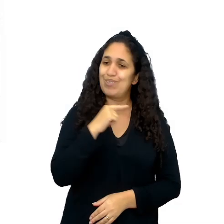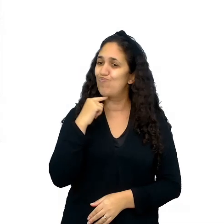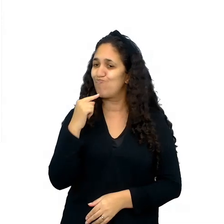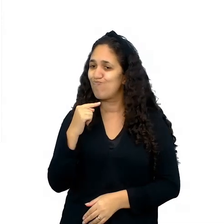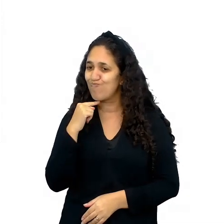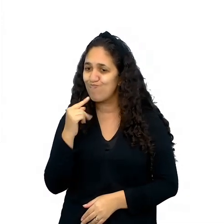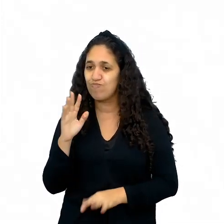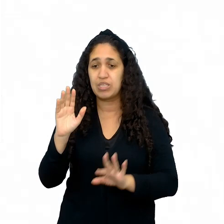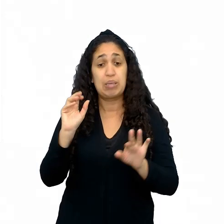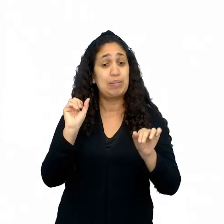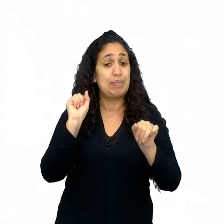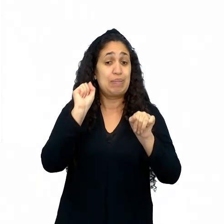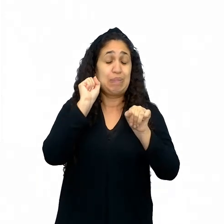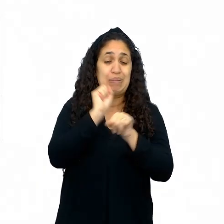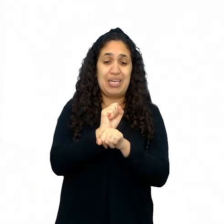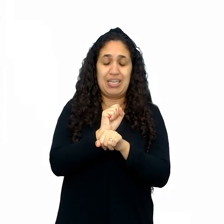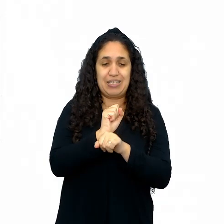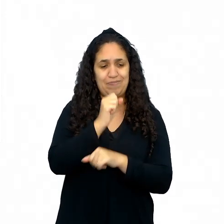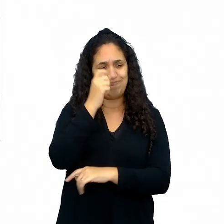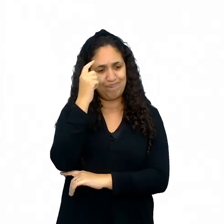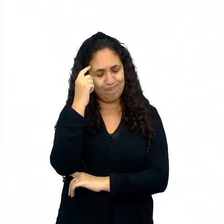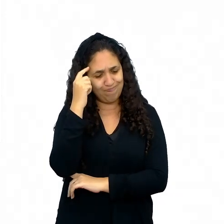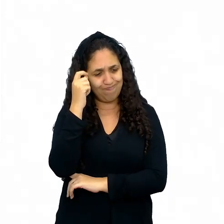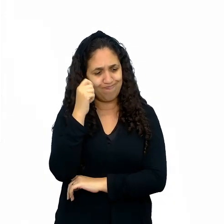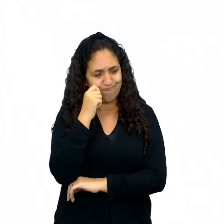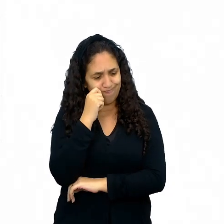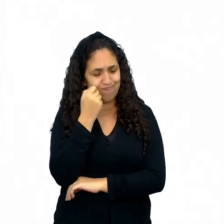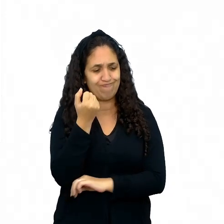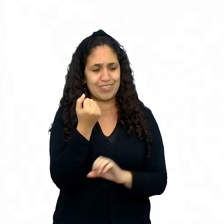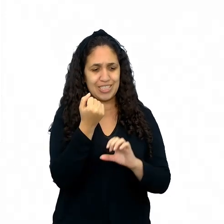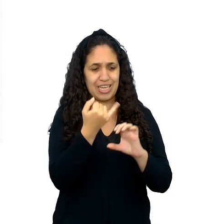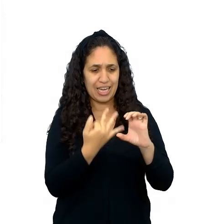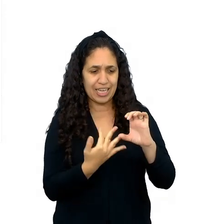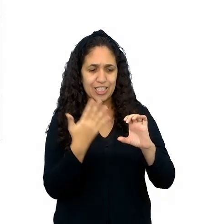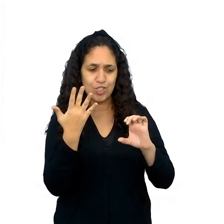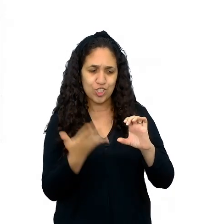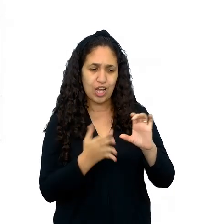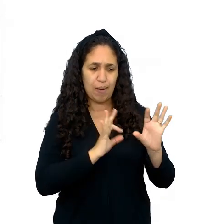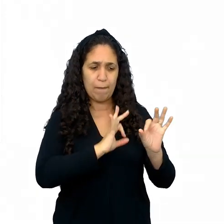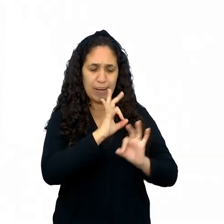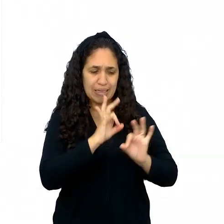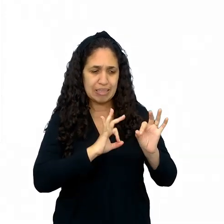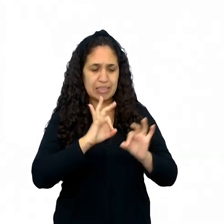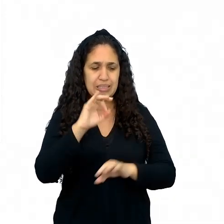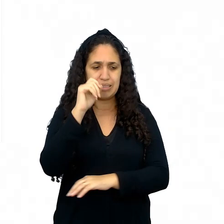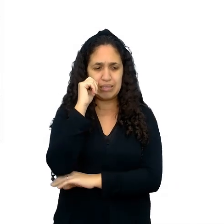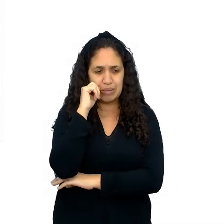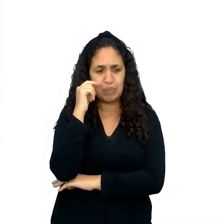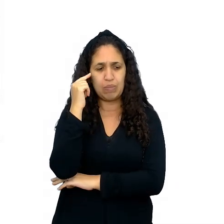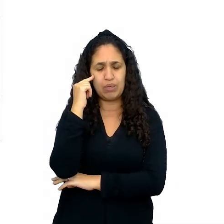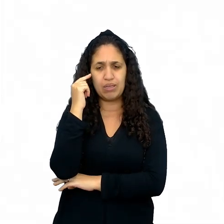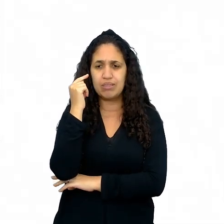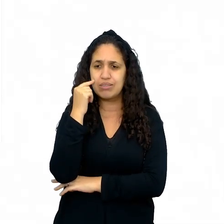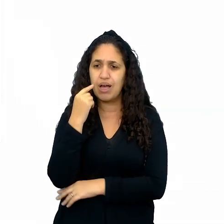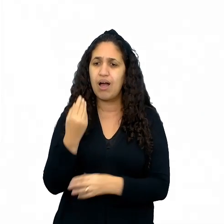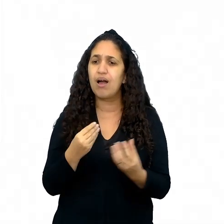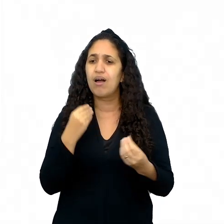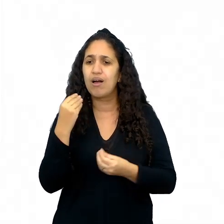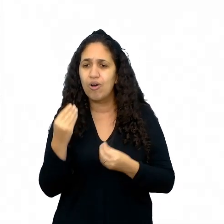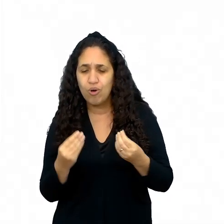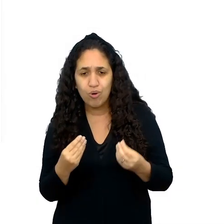preciso parar, considerar alguns aspectos do que foi planejado e pensar na possibilidade